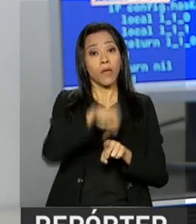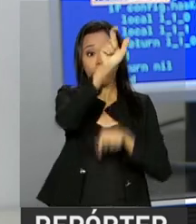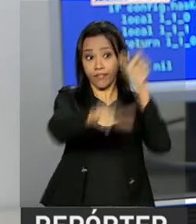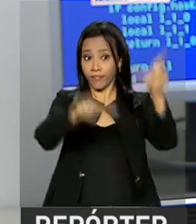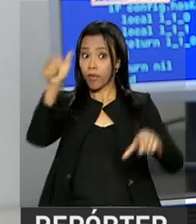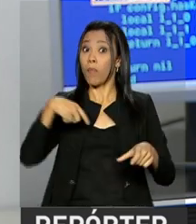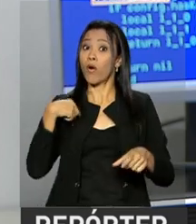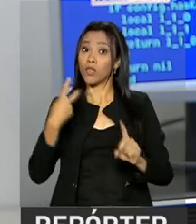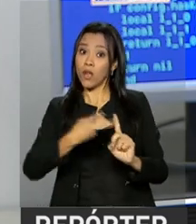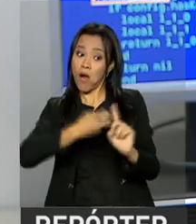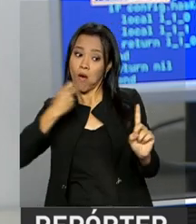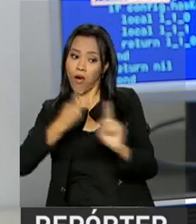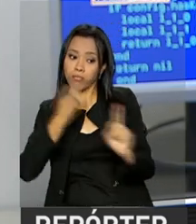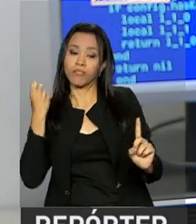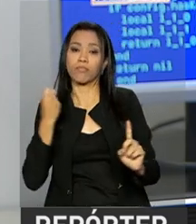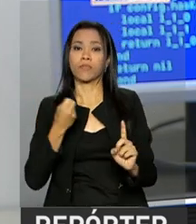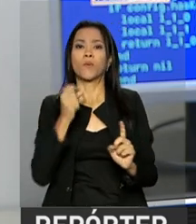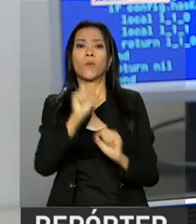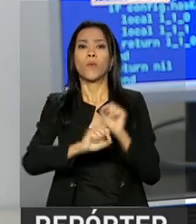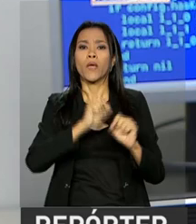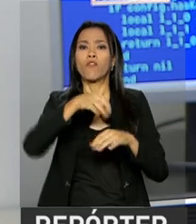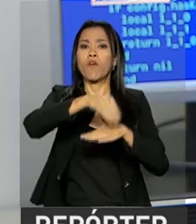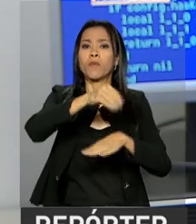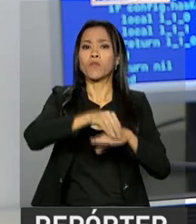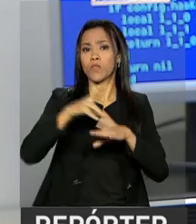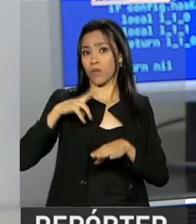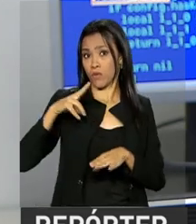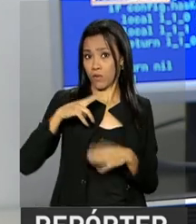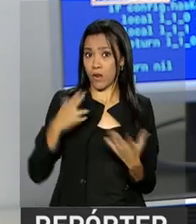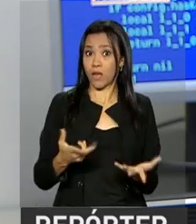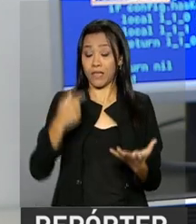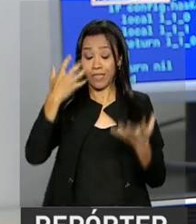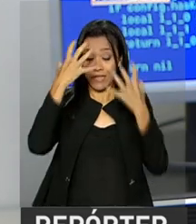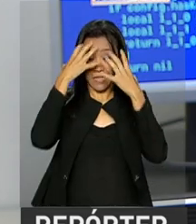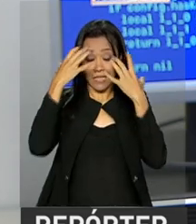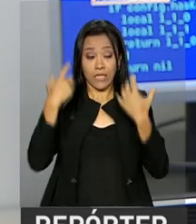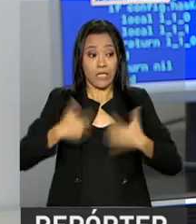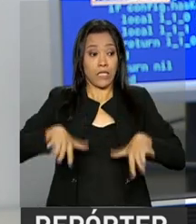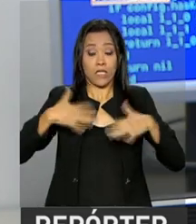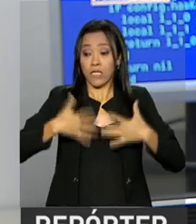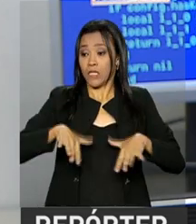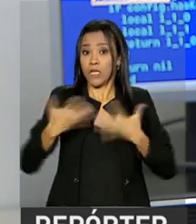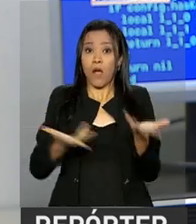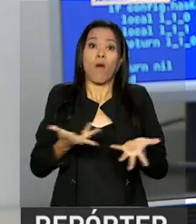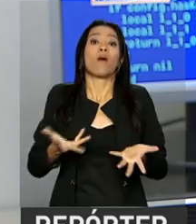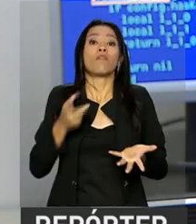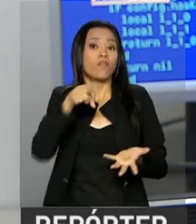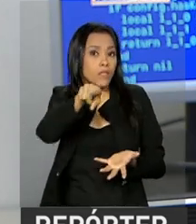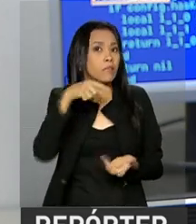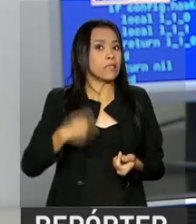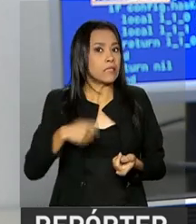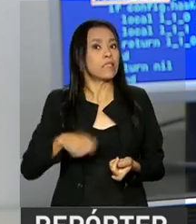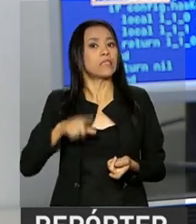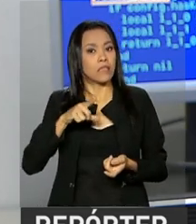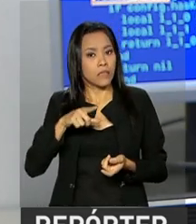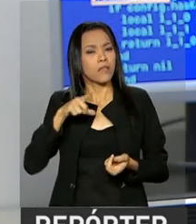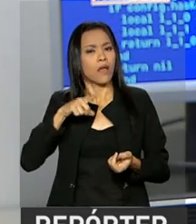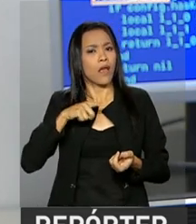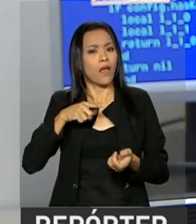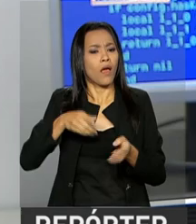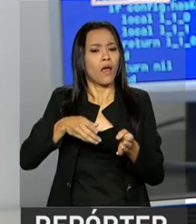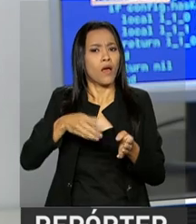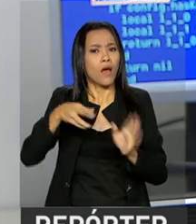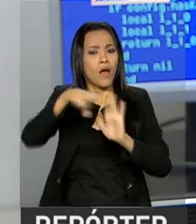de computadores pessoais e trazer dor de cabeça para o cidadão por isso mais do que nunca é preciso seguir as orientações